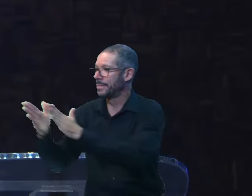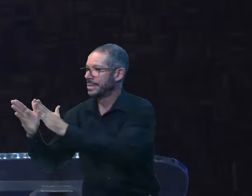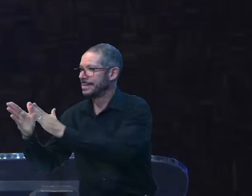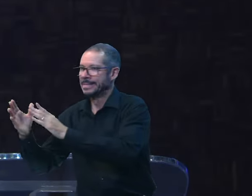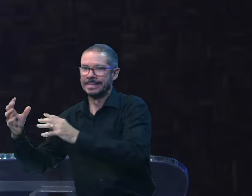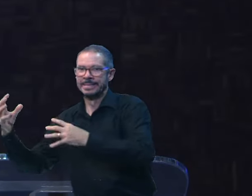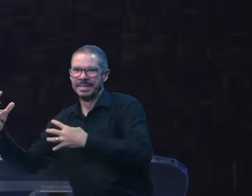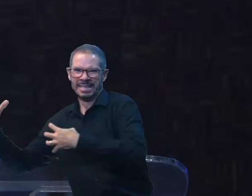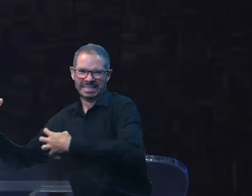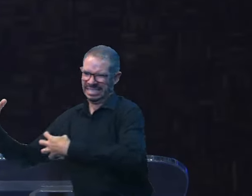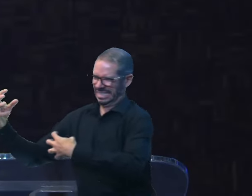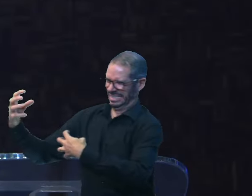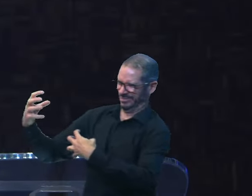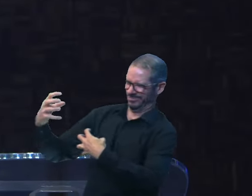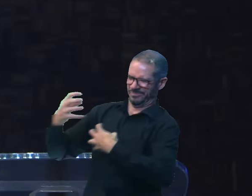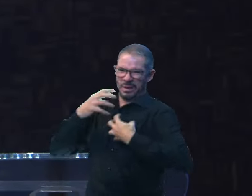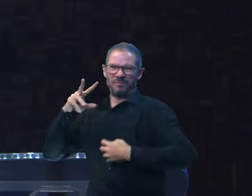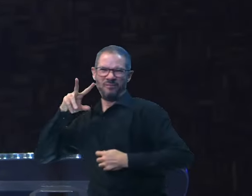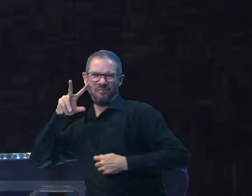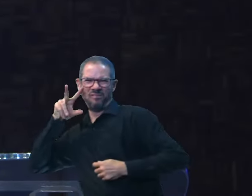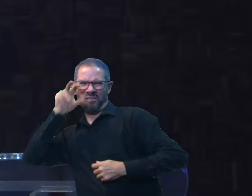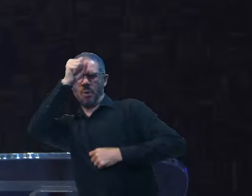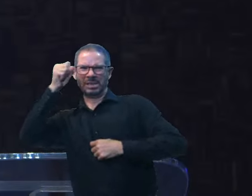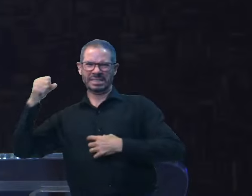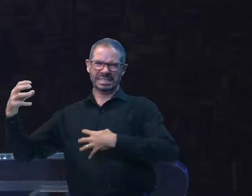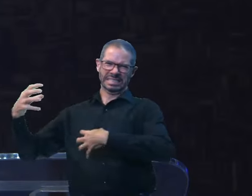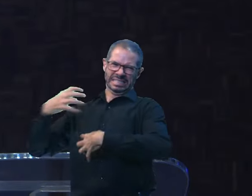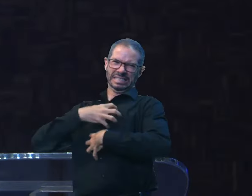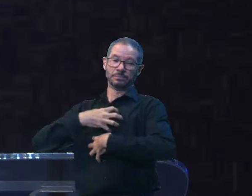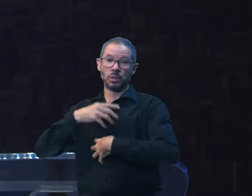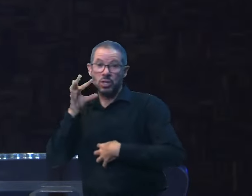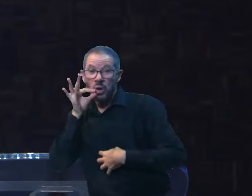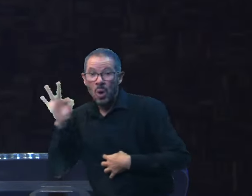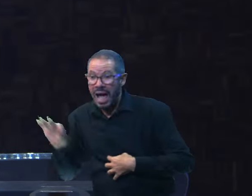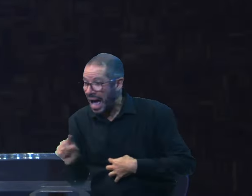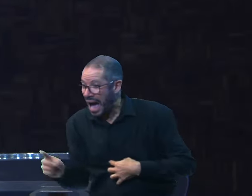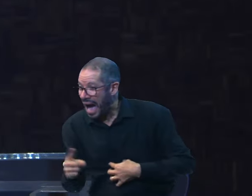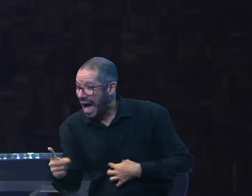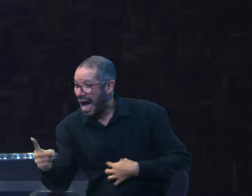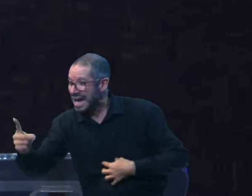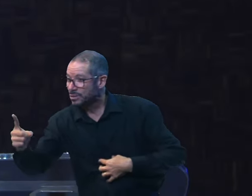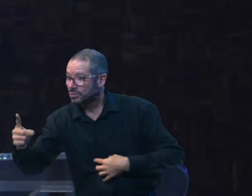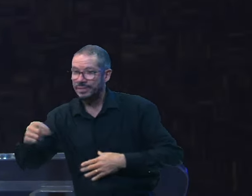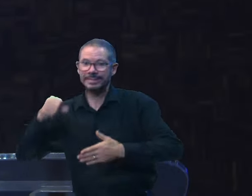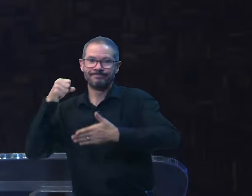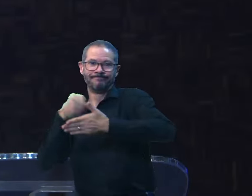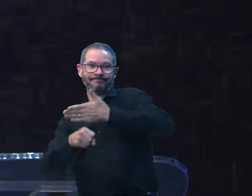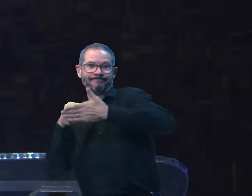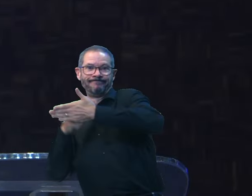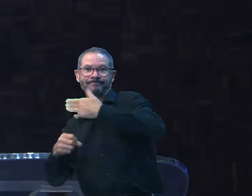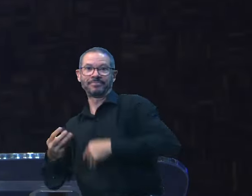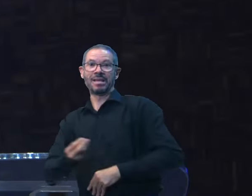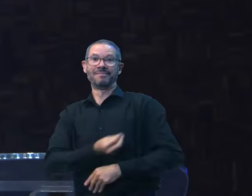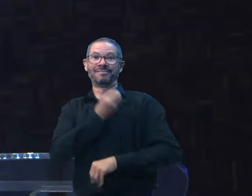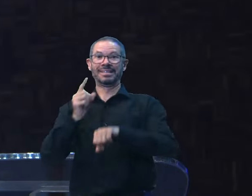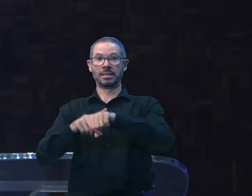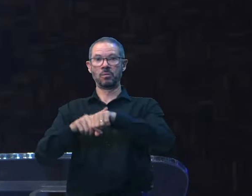atacar com tudo que ele tem. Com todas as forças dele. Ele pode ser um pequeno rato. Ele vai lutar pela vida dele naquele